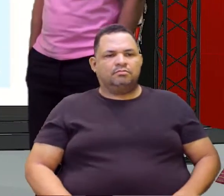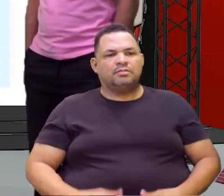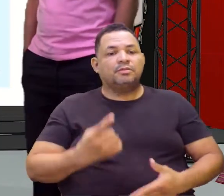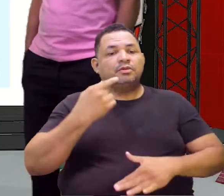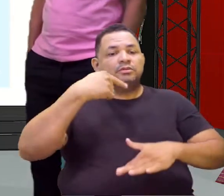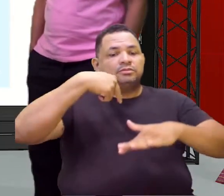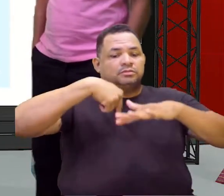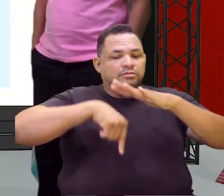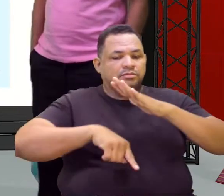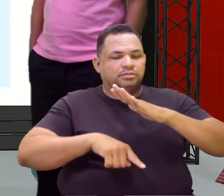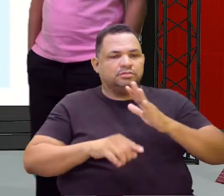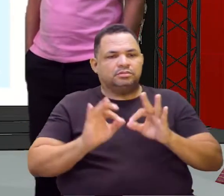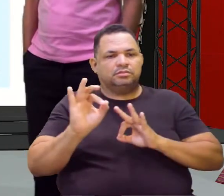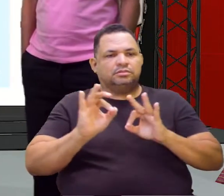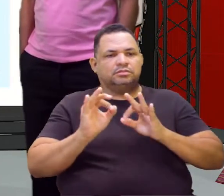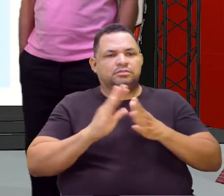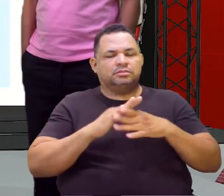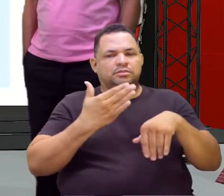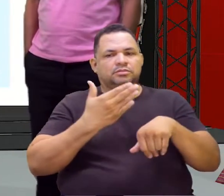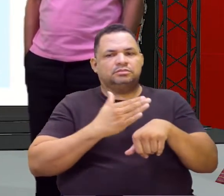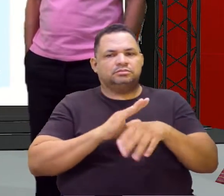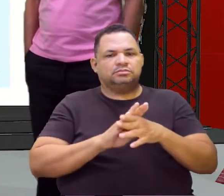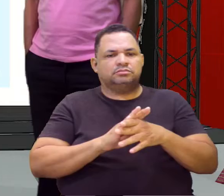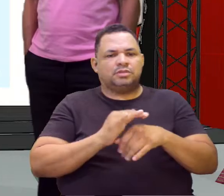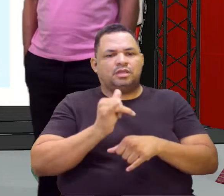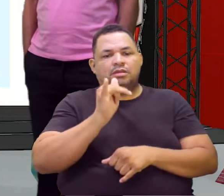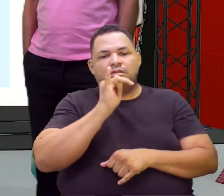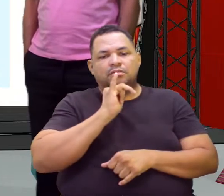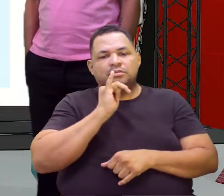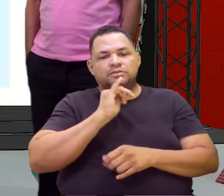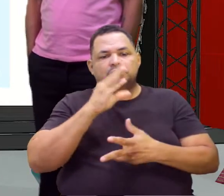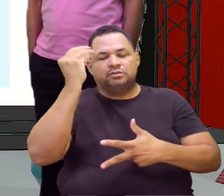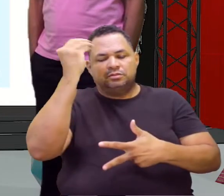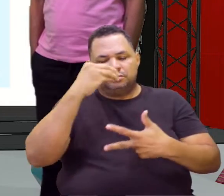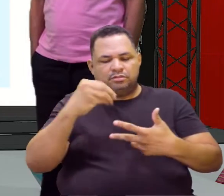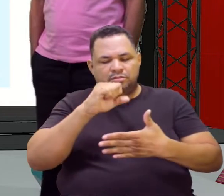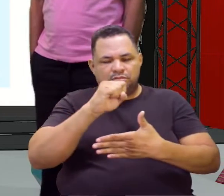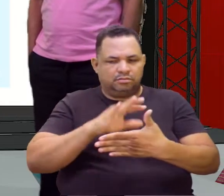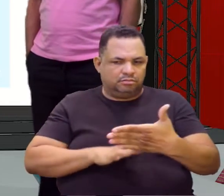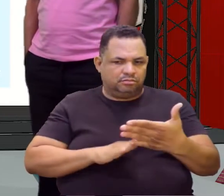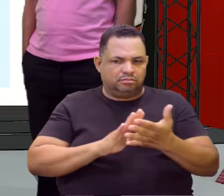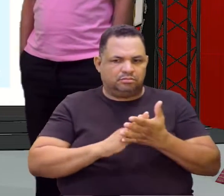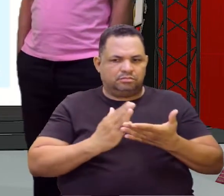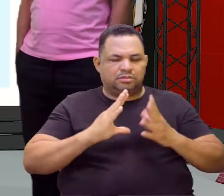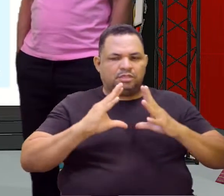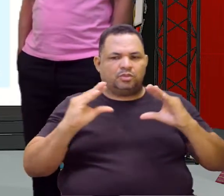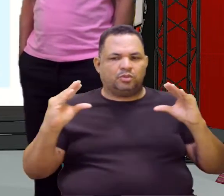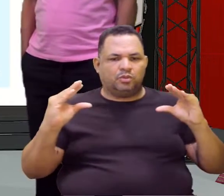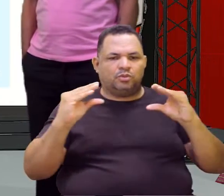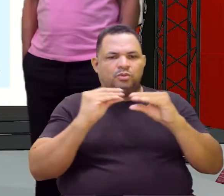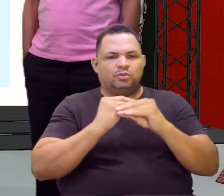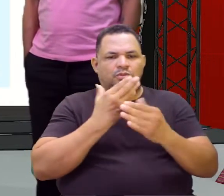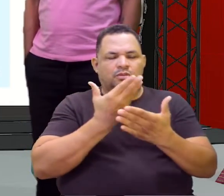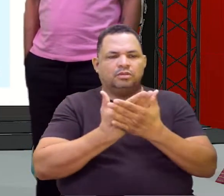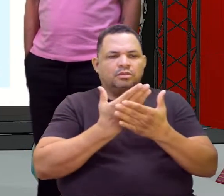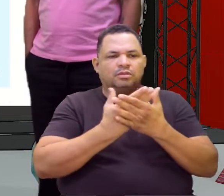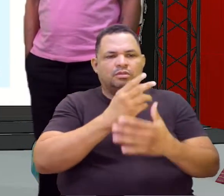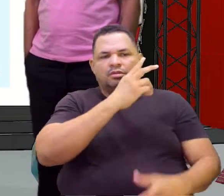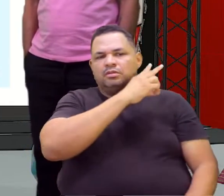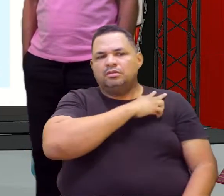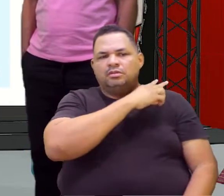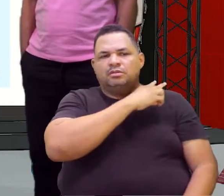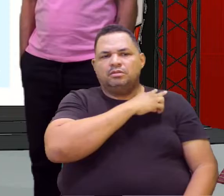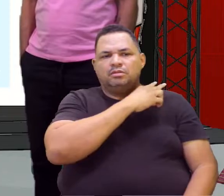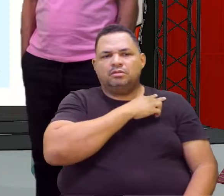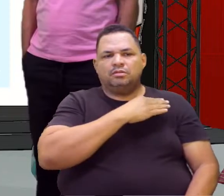vai aprofundar usando nos exemplos, nas questões do Enem, tá? Mas isso aqui já resume muitas aulas lá do segundo ano.